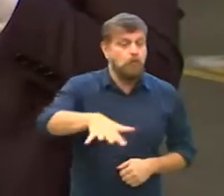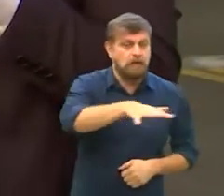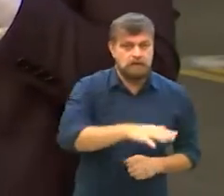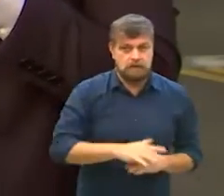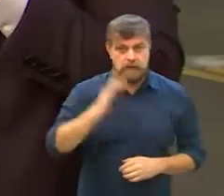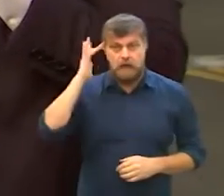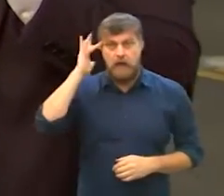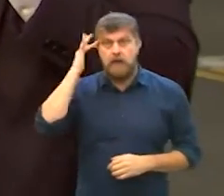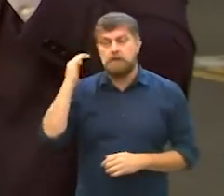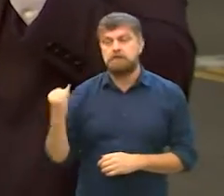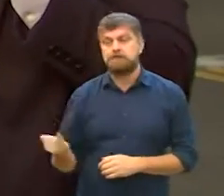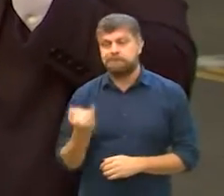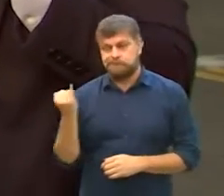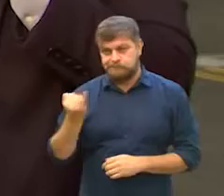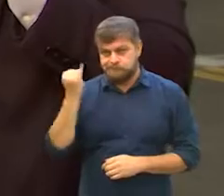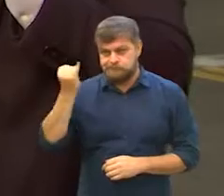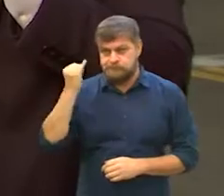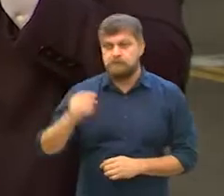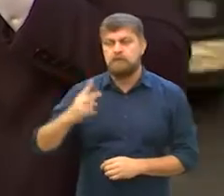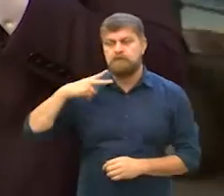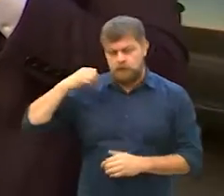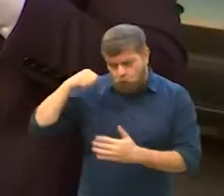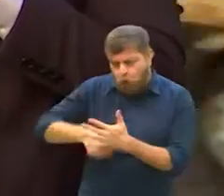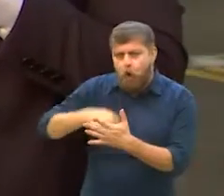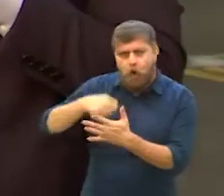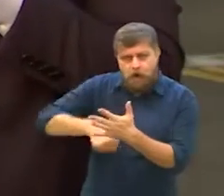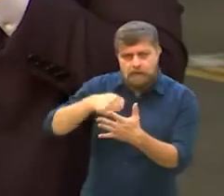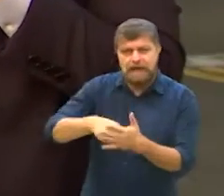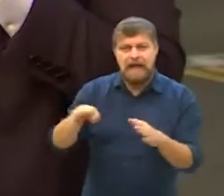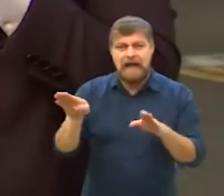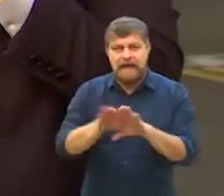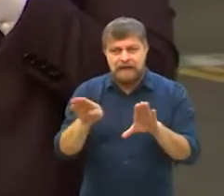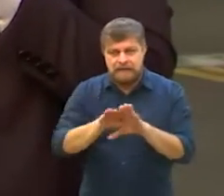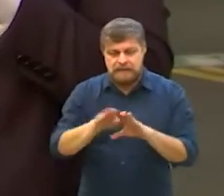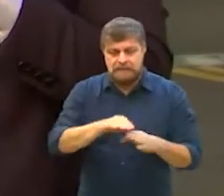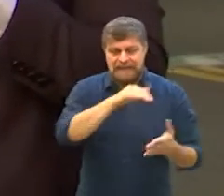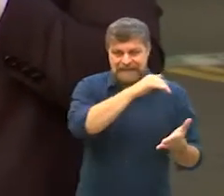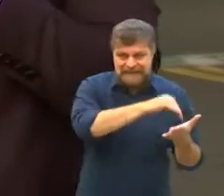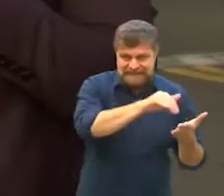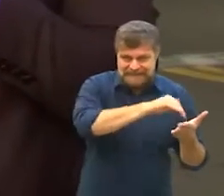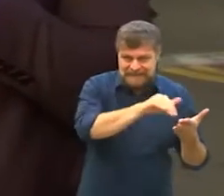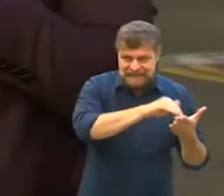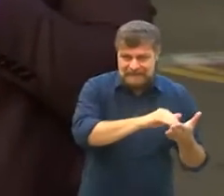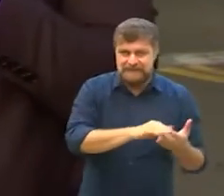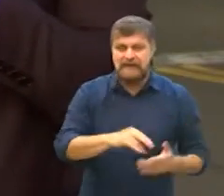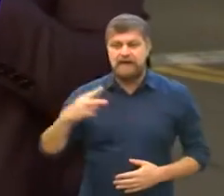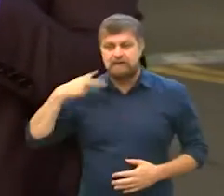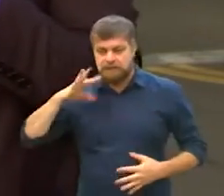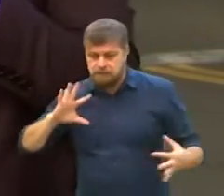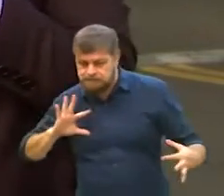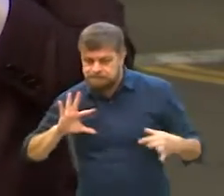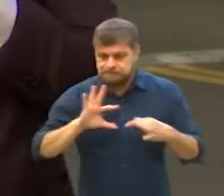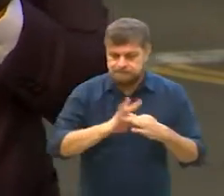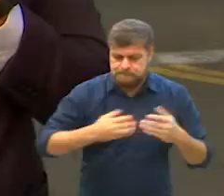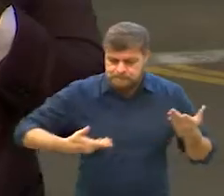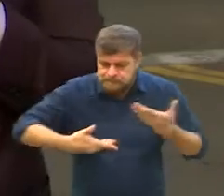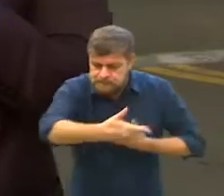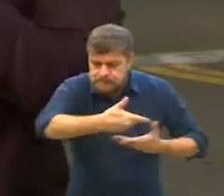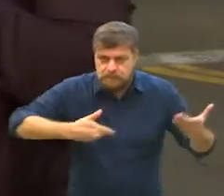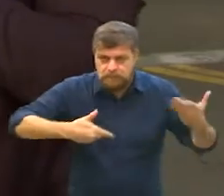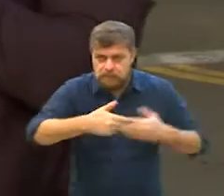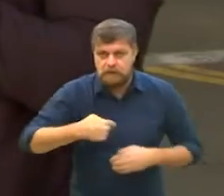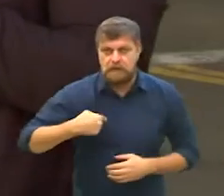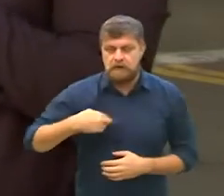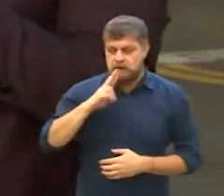a situação no local. Eu acho que é muito importante essa cobrança e essa relação entre o poder executivo e o